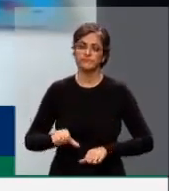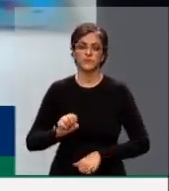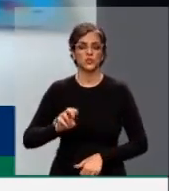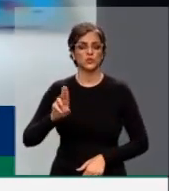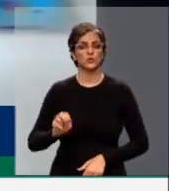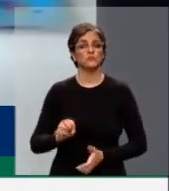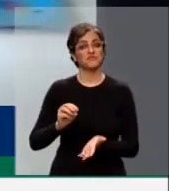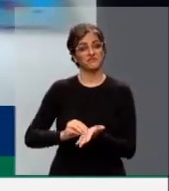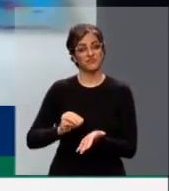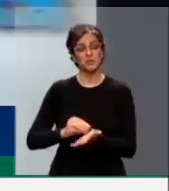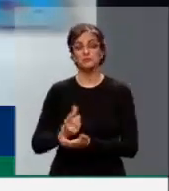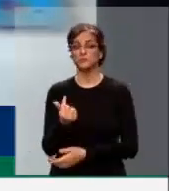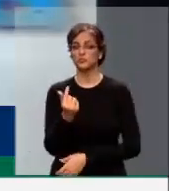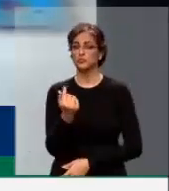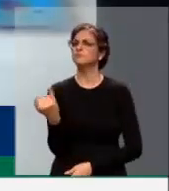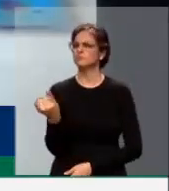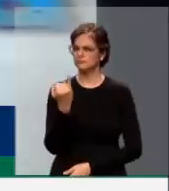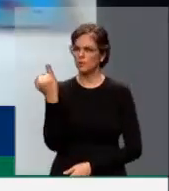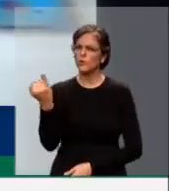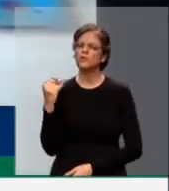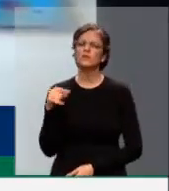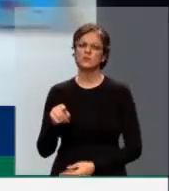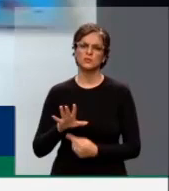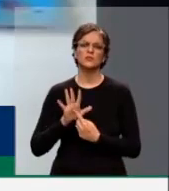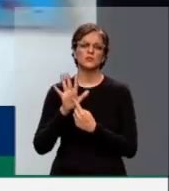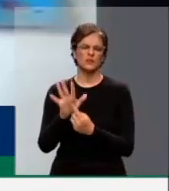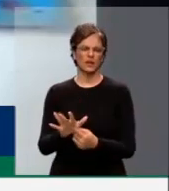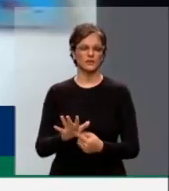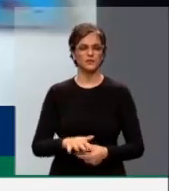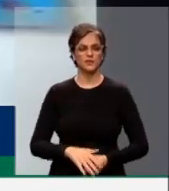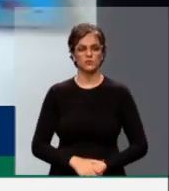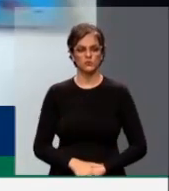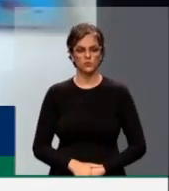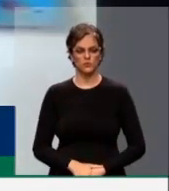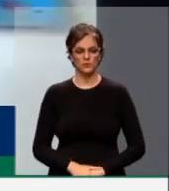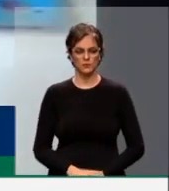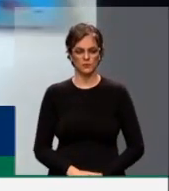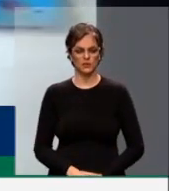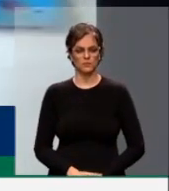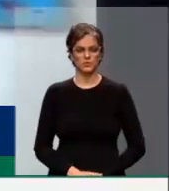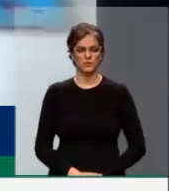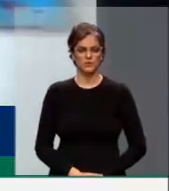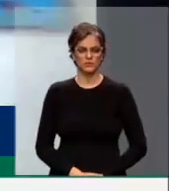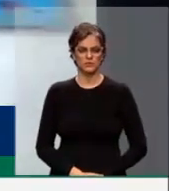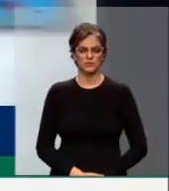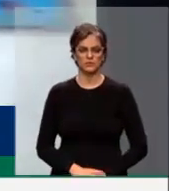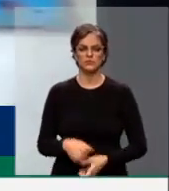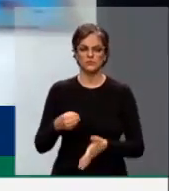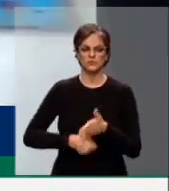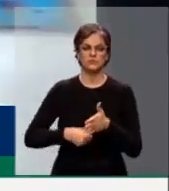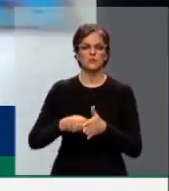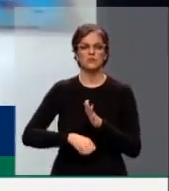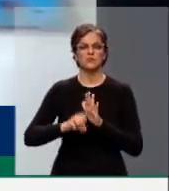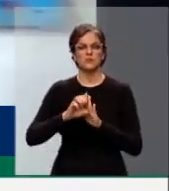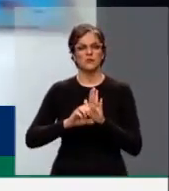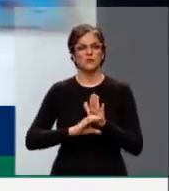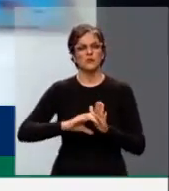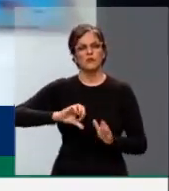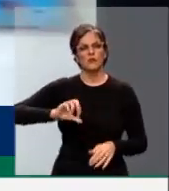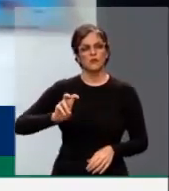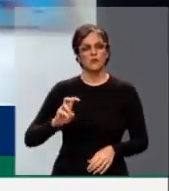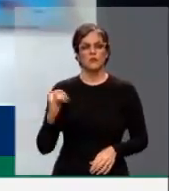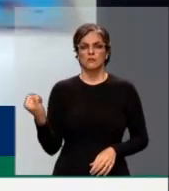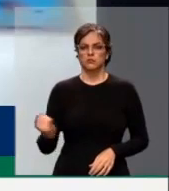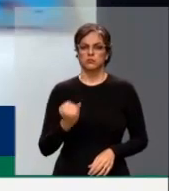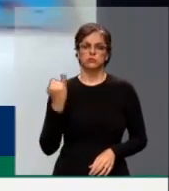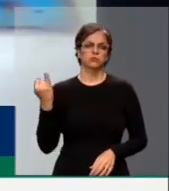questão fundamental, e aí chamar a atenção aqui para a luta contra a emenda constitucional 95 é um fator